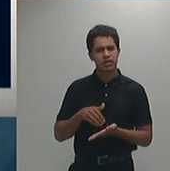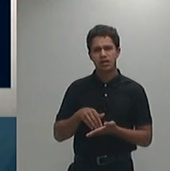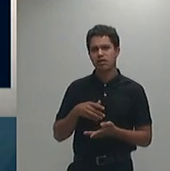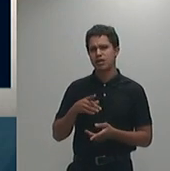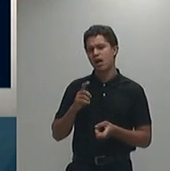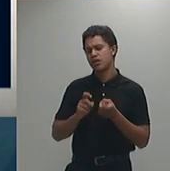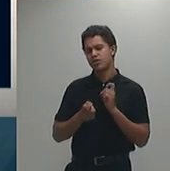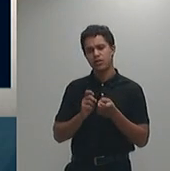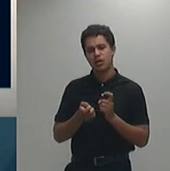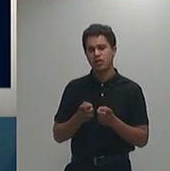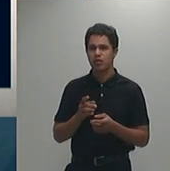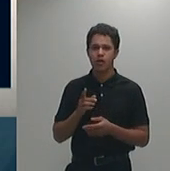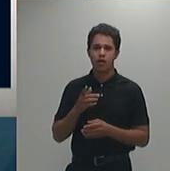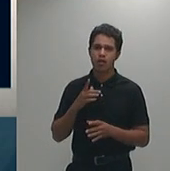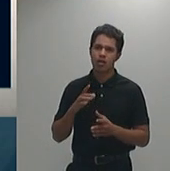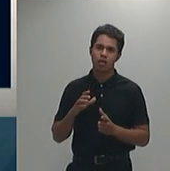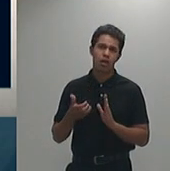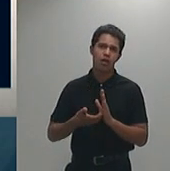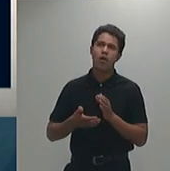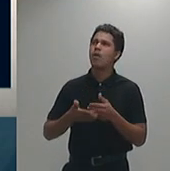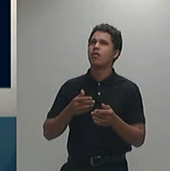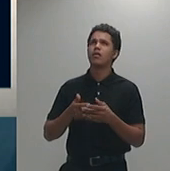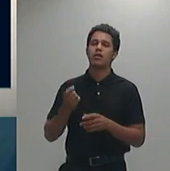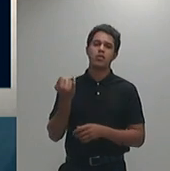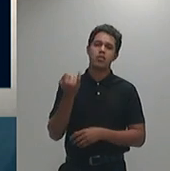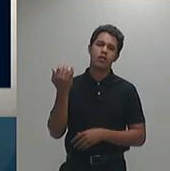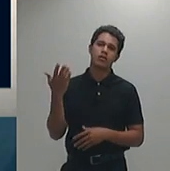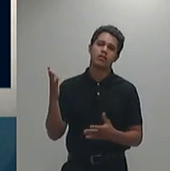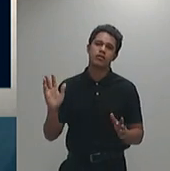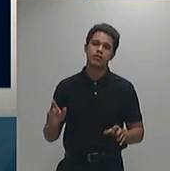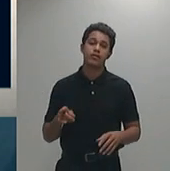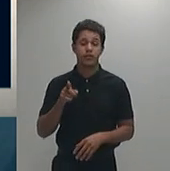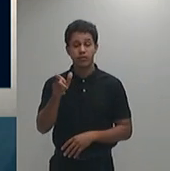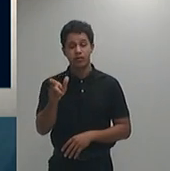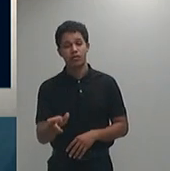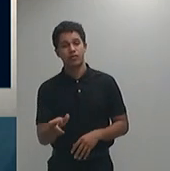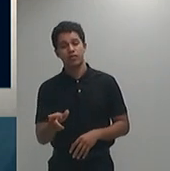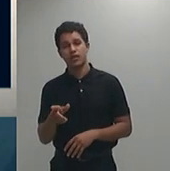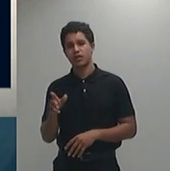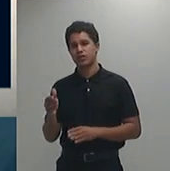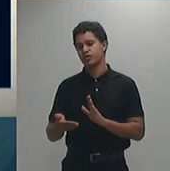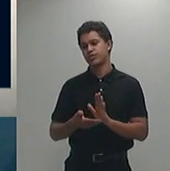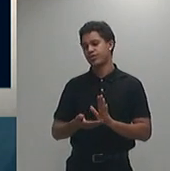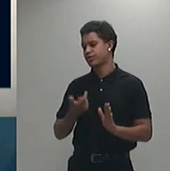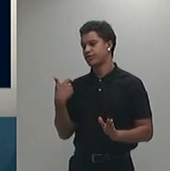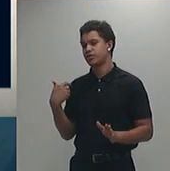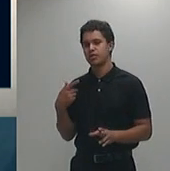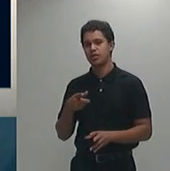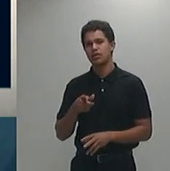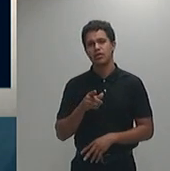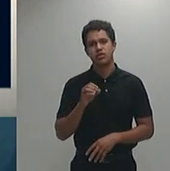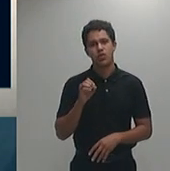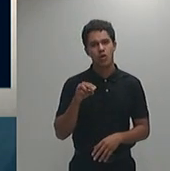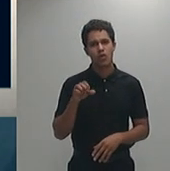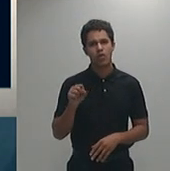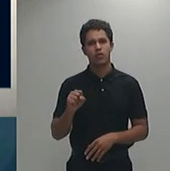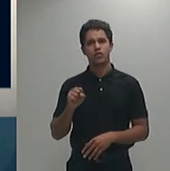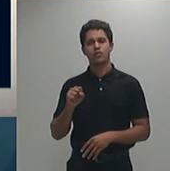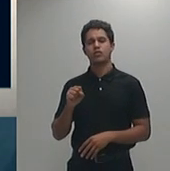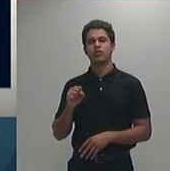administradora da câmara seu jornal O ele ele não ele nos Tiraria esse ônibus e perpetuamente